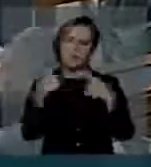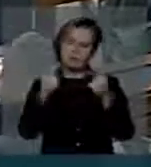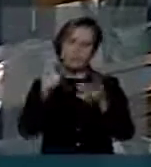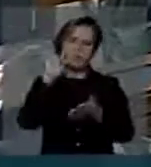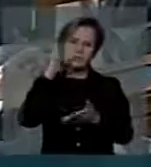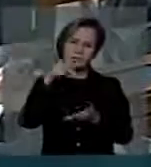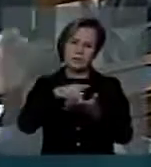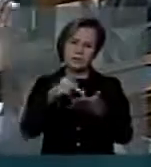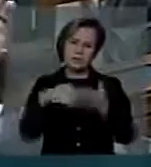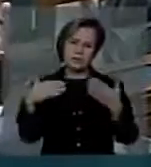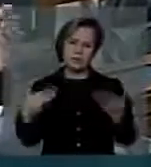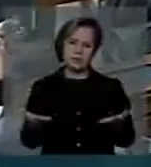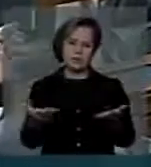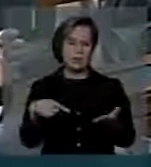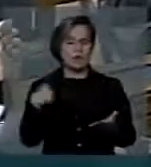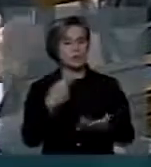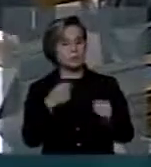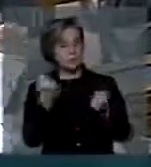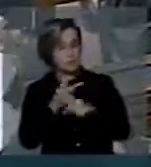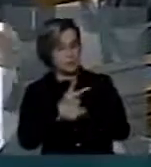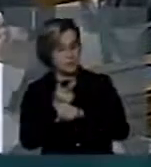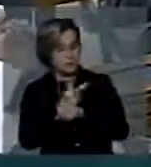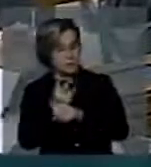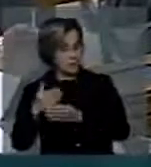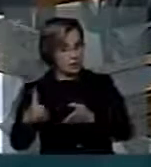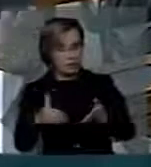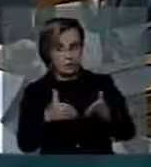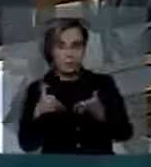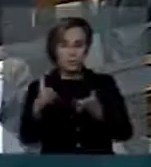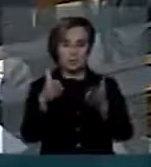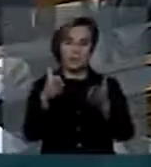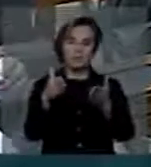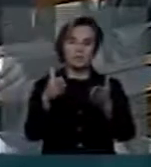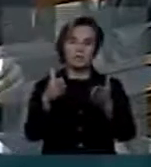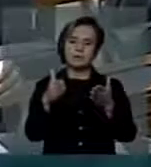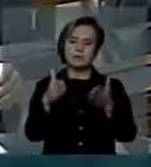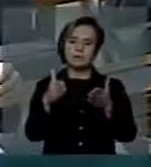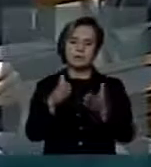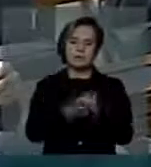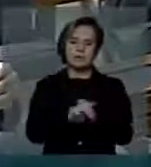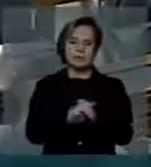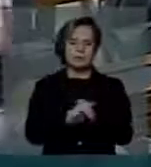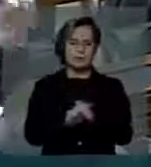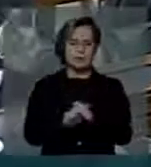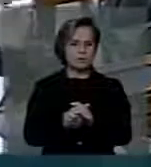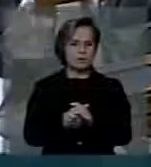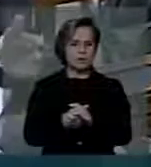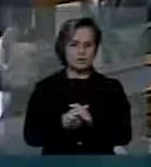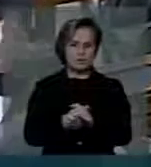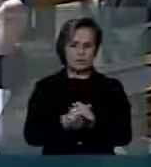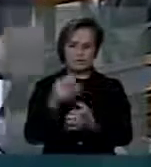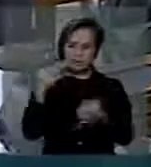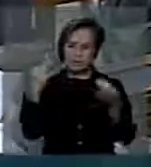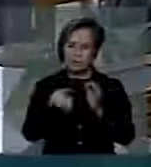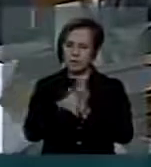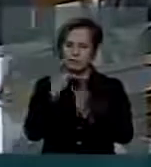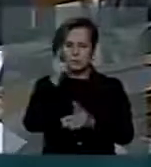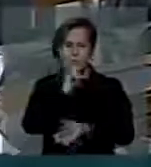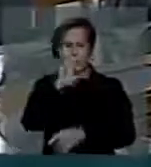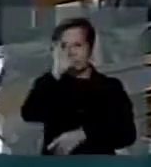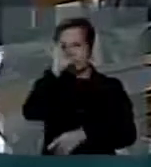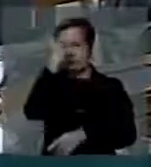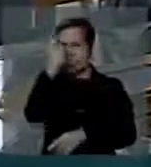a gente não caminha, a gente tem que encontrar, para fora desse consórcio estranho, o caminho de solução para uma política